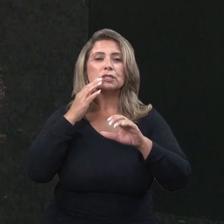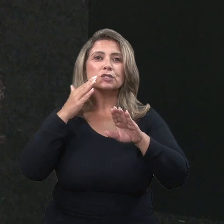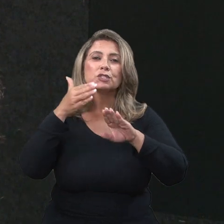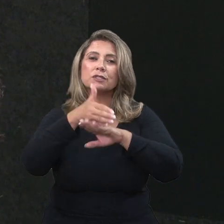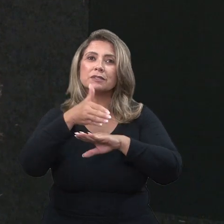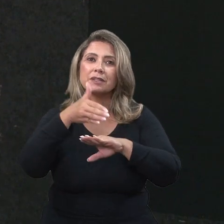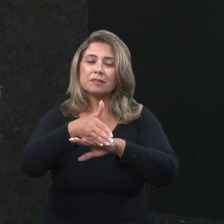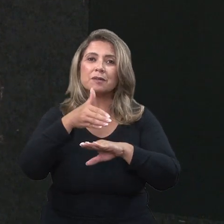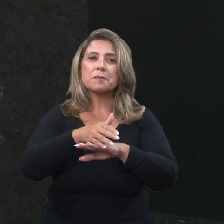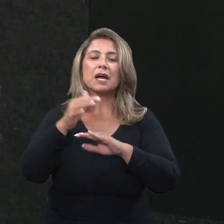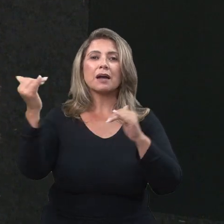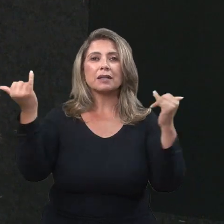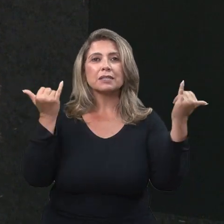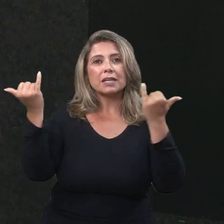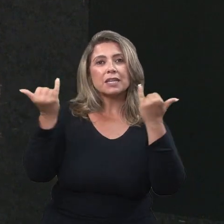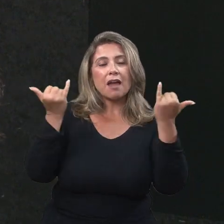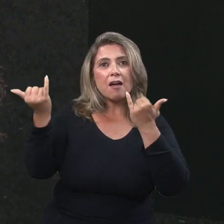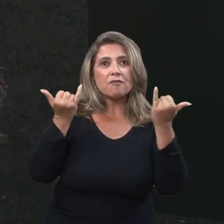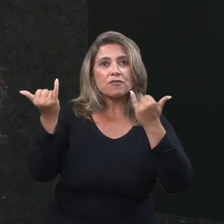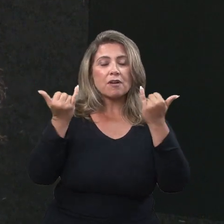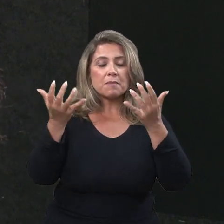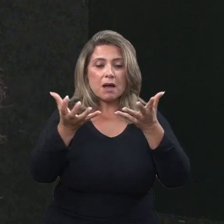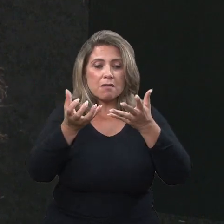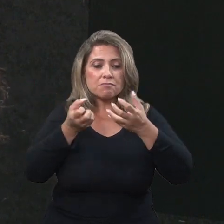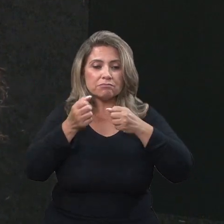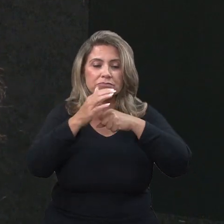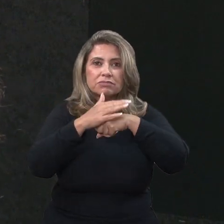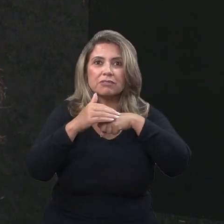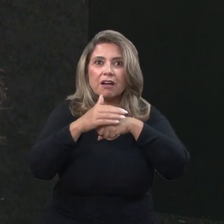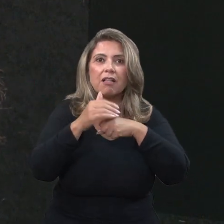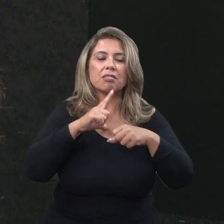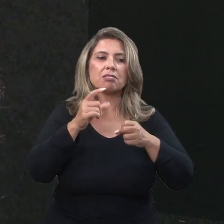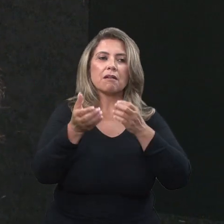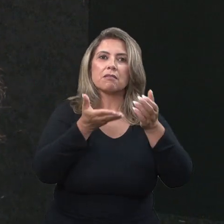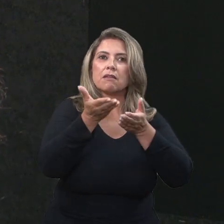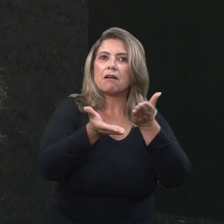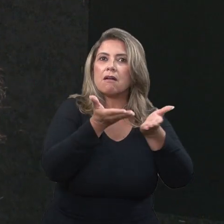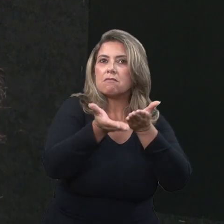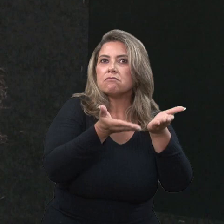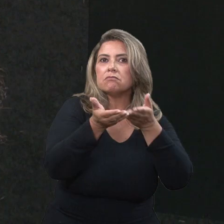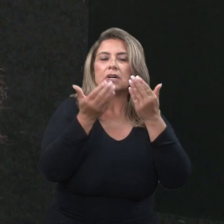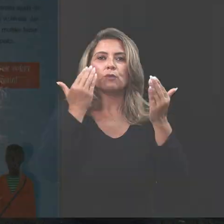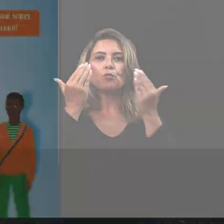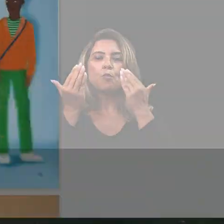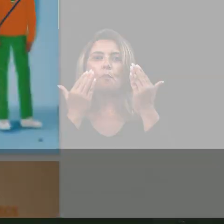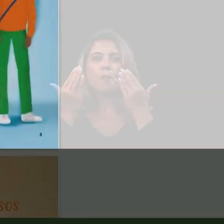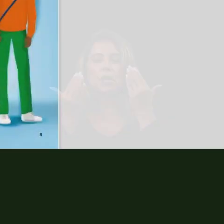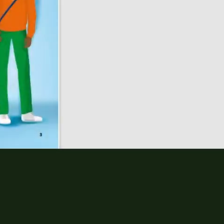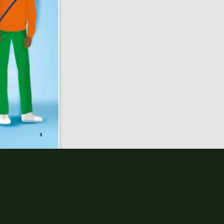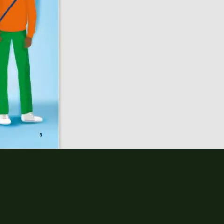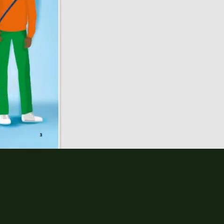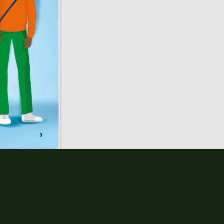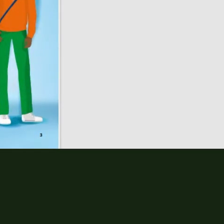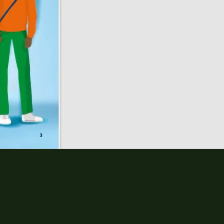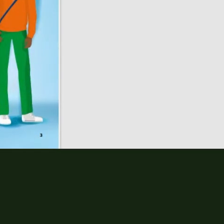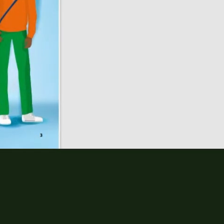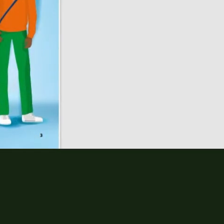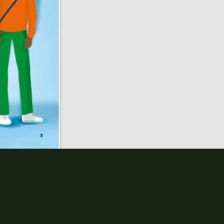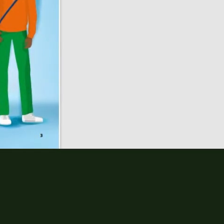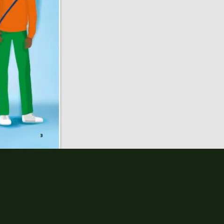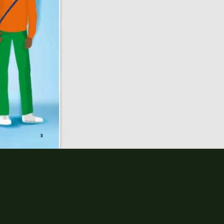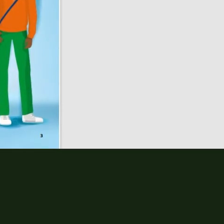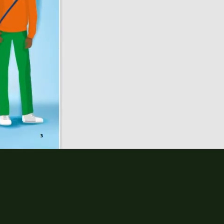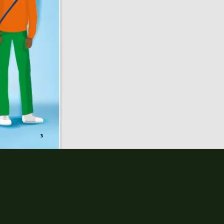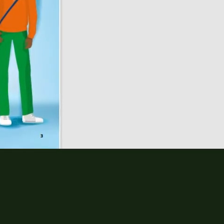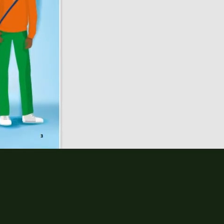encontrar informações de acolhimento também, né, atendimento psicológico, enfim, e vários outros recursos, assim como